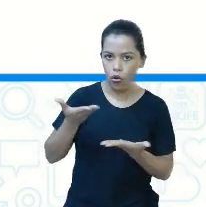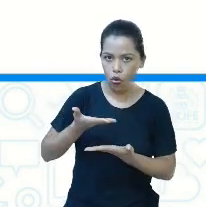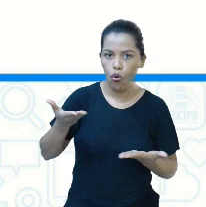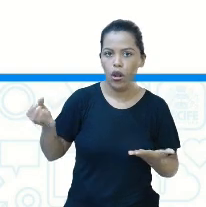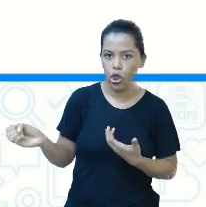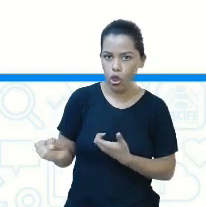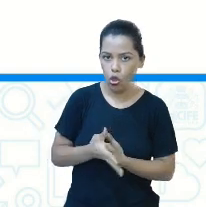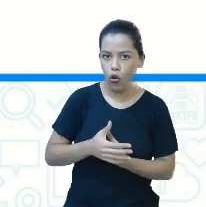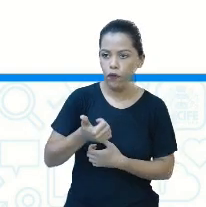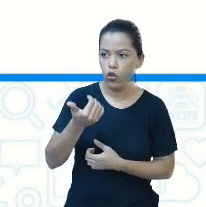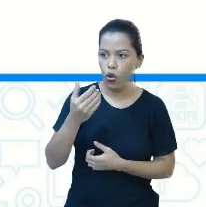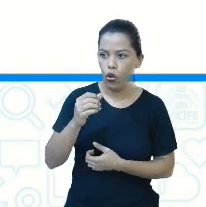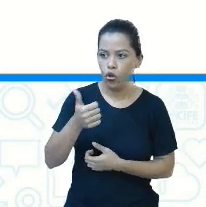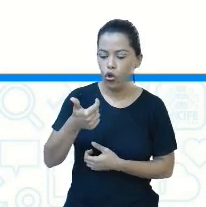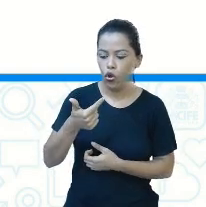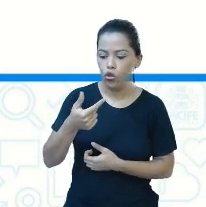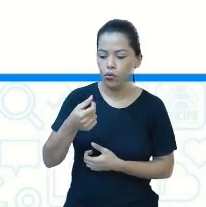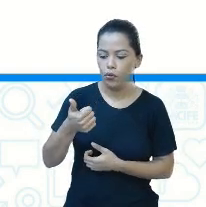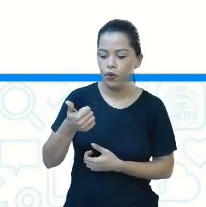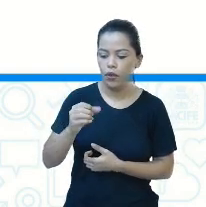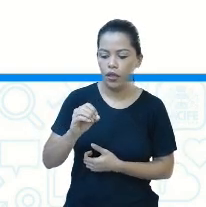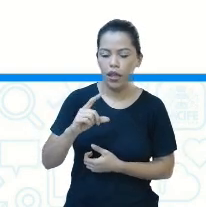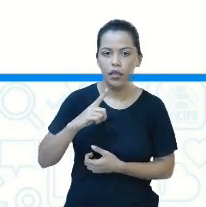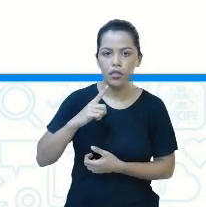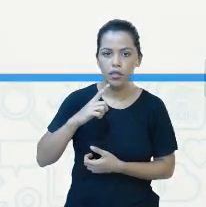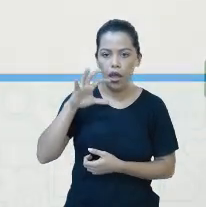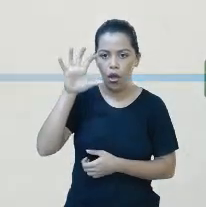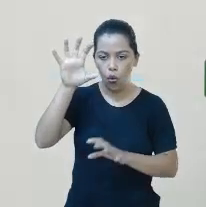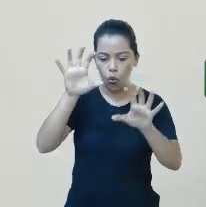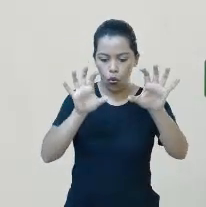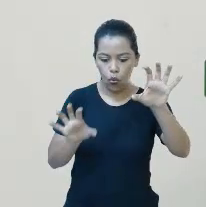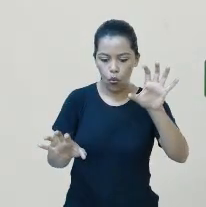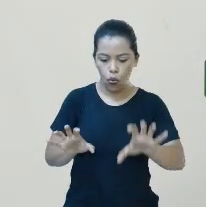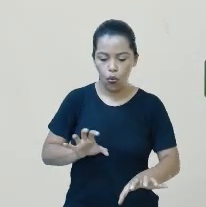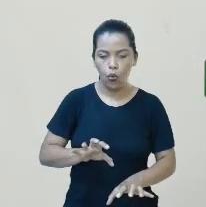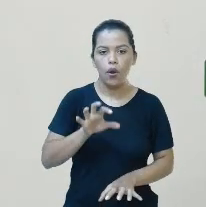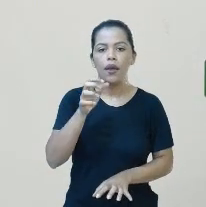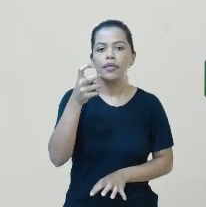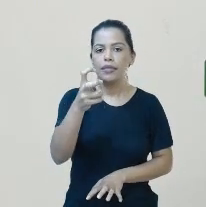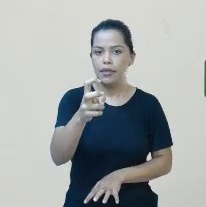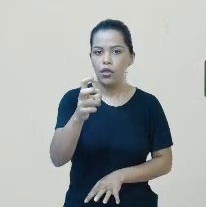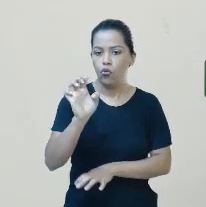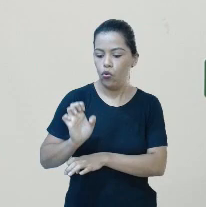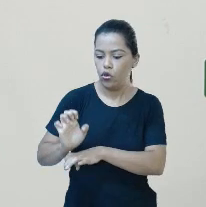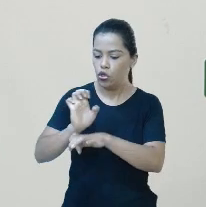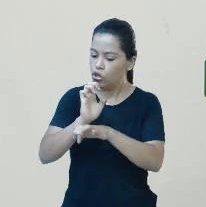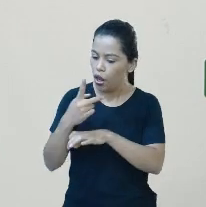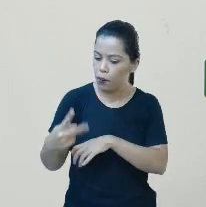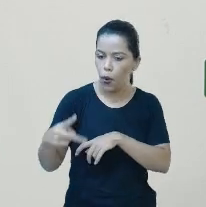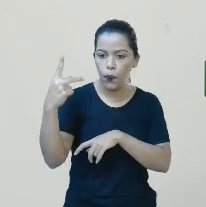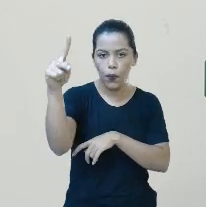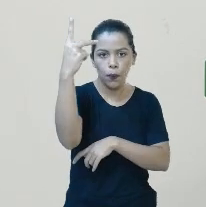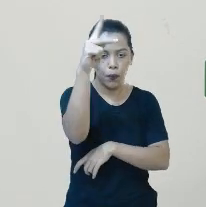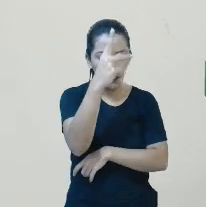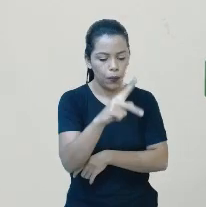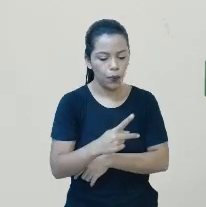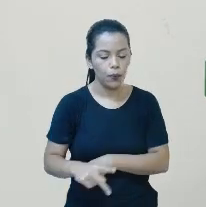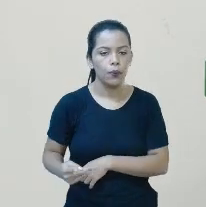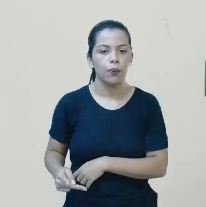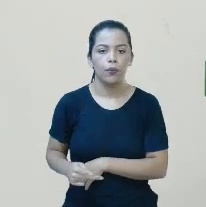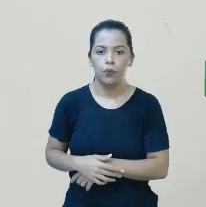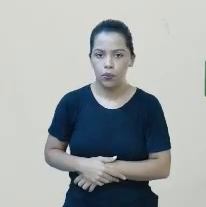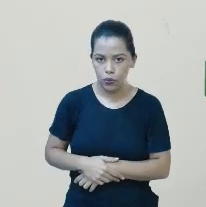2010, aí nós temos as 5 regiões, né? Cada uma com seus estados correspondentes, a região Norte com seus